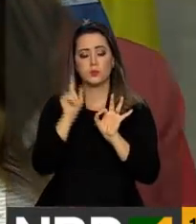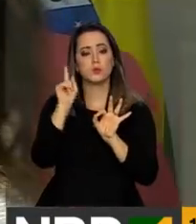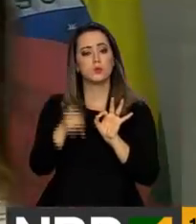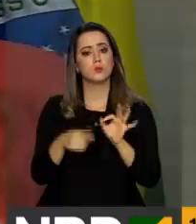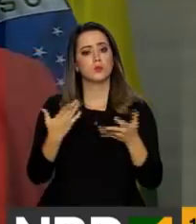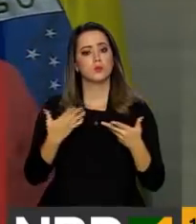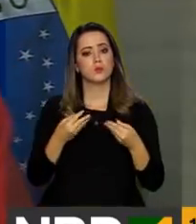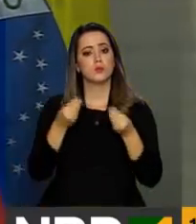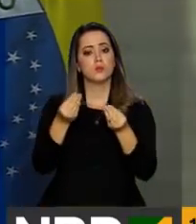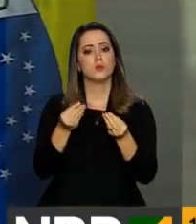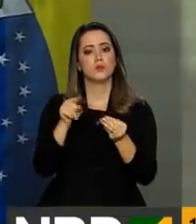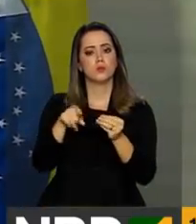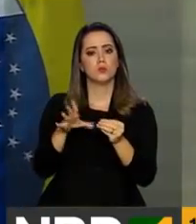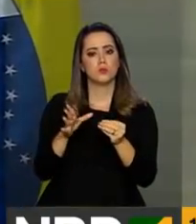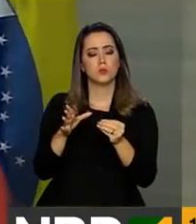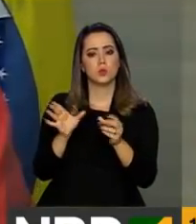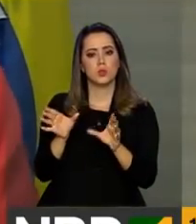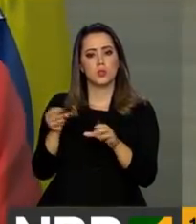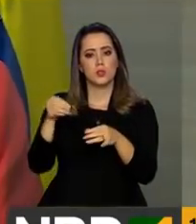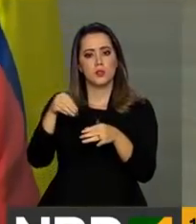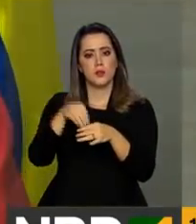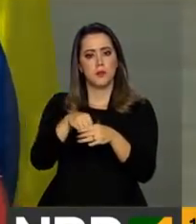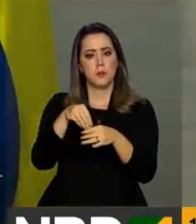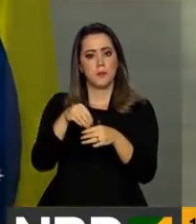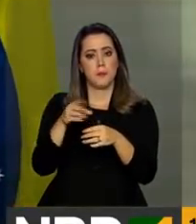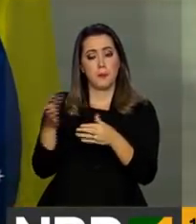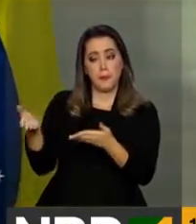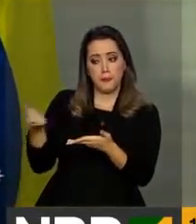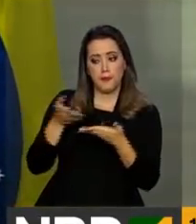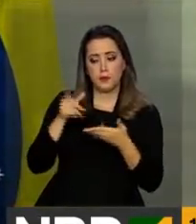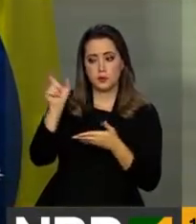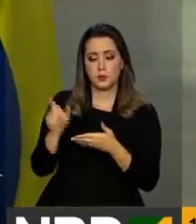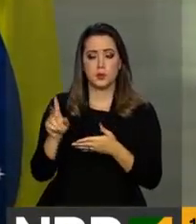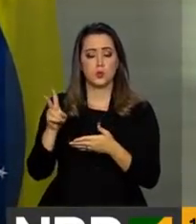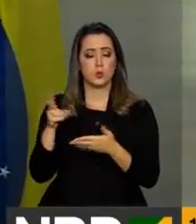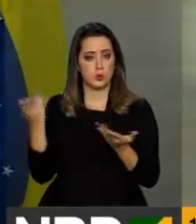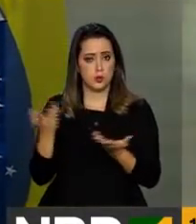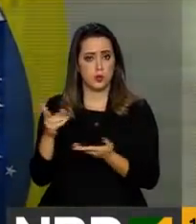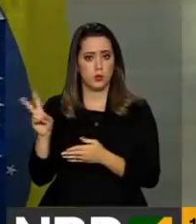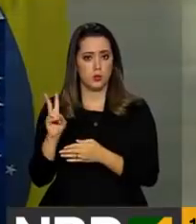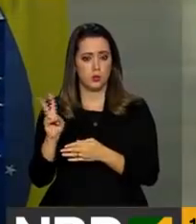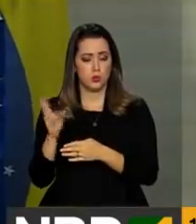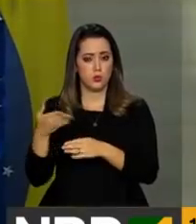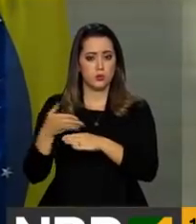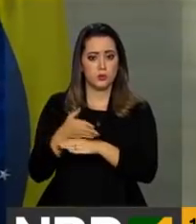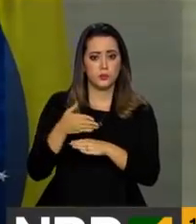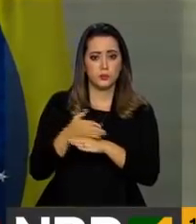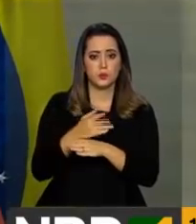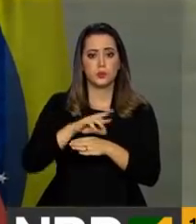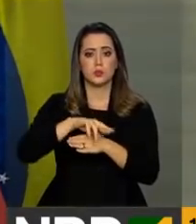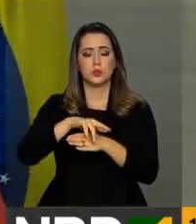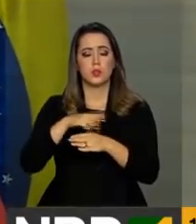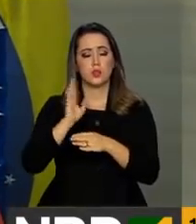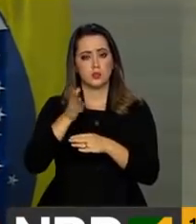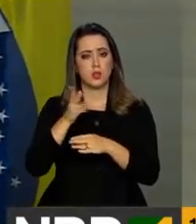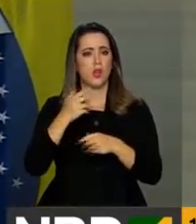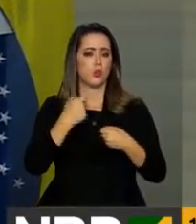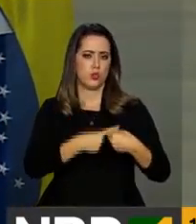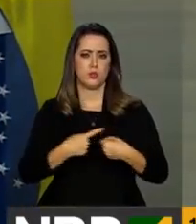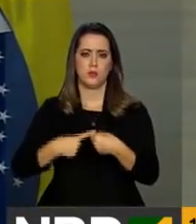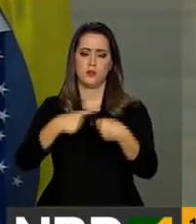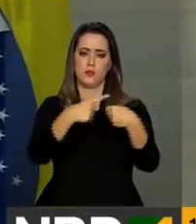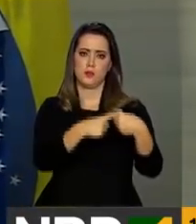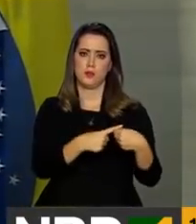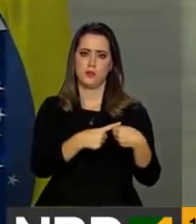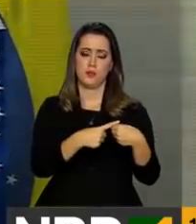a, digamos assim, a interiorização daqueles venezuelanos que se acham hoje em Boa Vista, Pacaraima e outros municípios